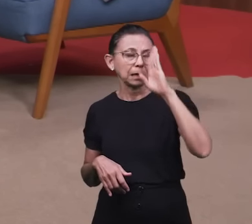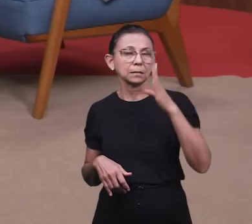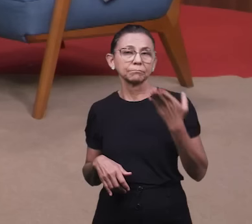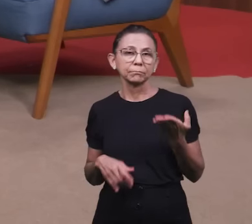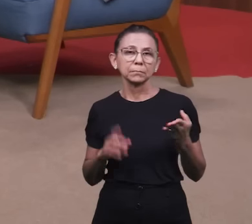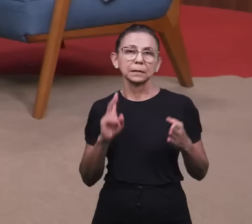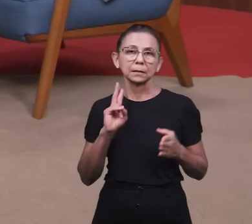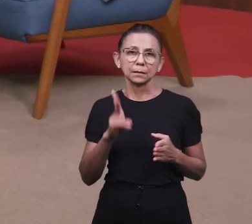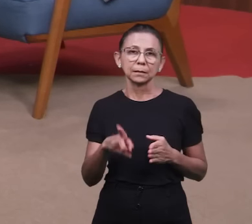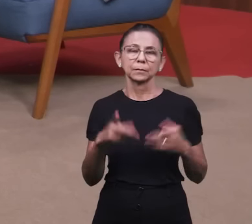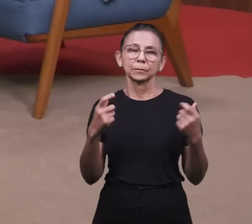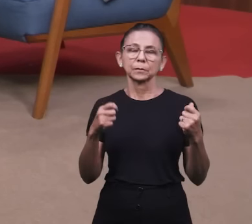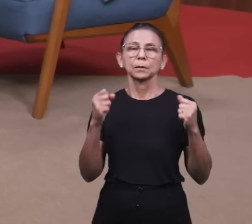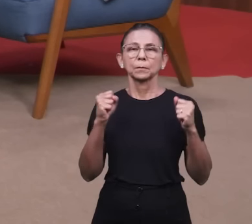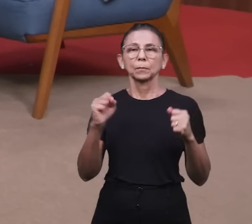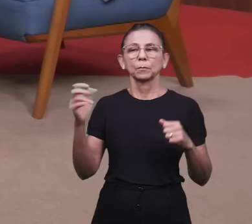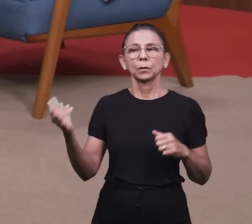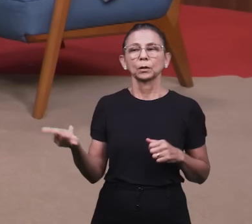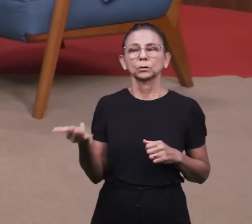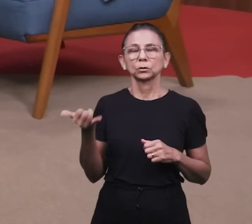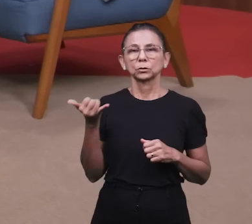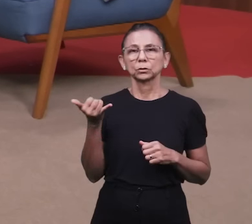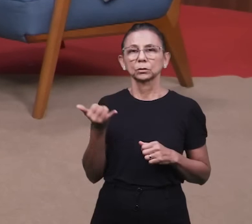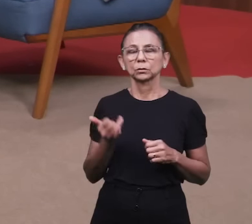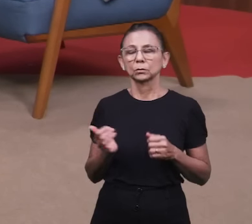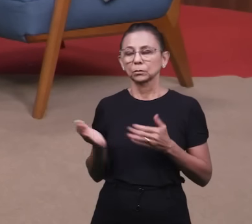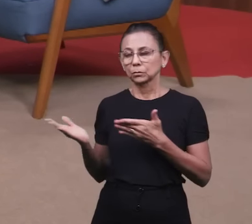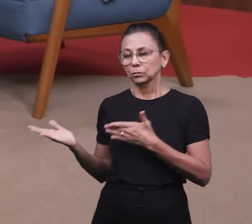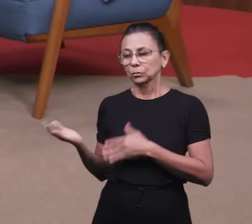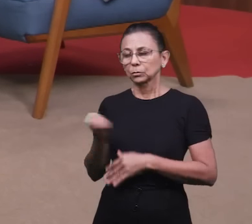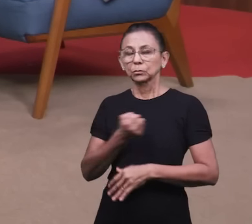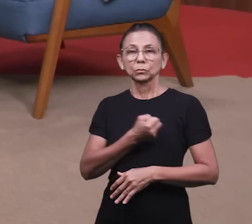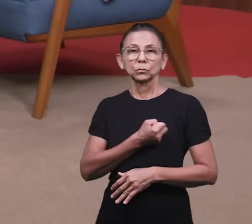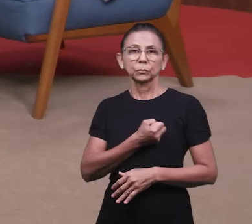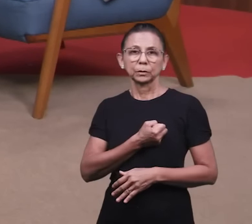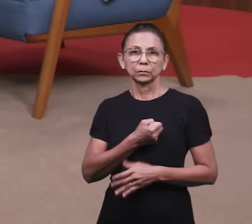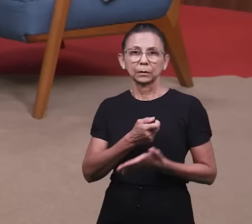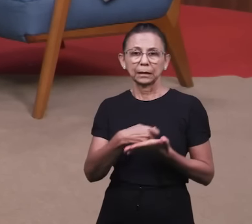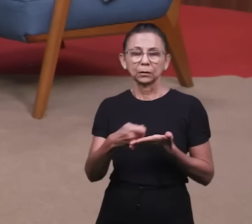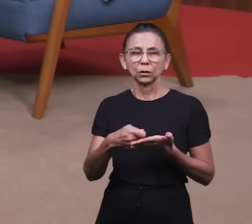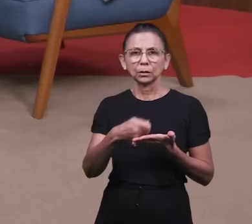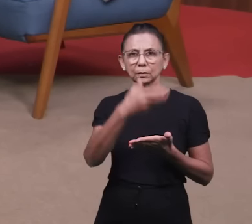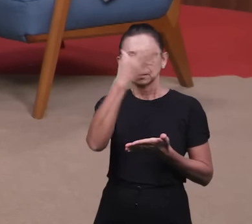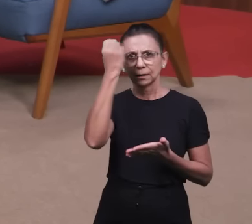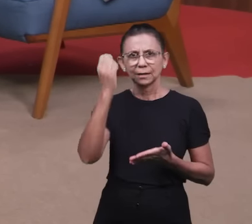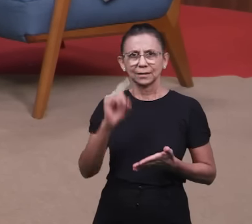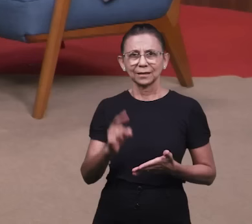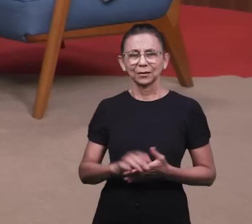você pode fazer sempre que precisar o número é esse que tá aparecendo aí na tela anota aí para você não esquecer